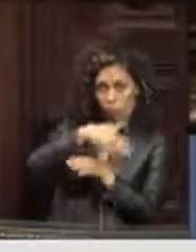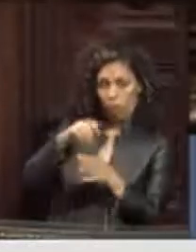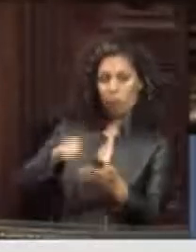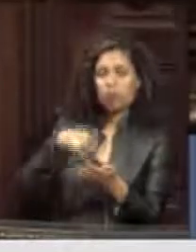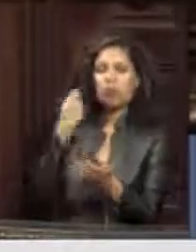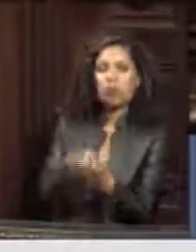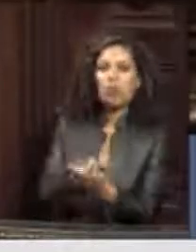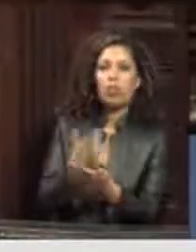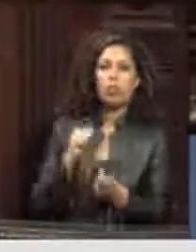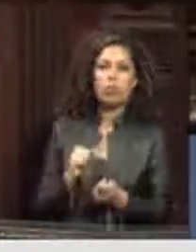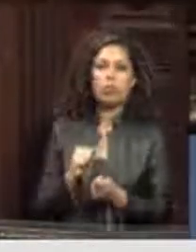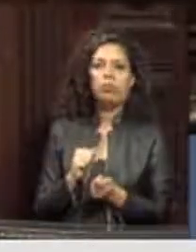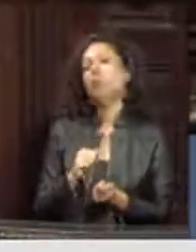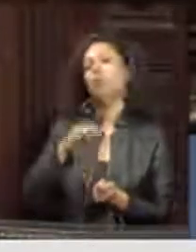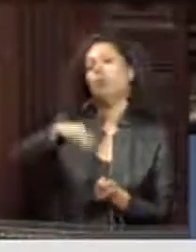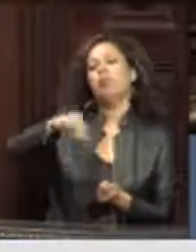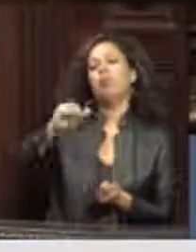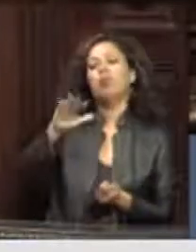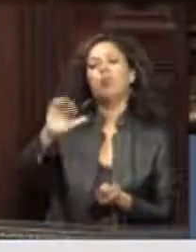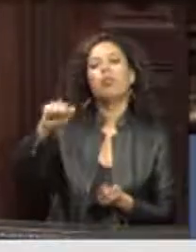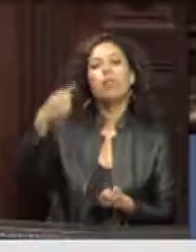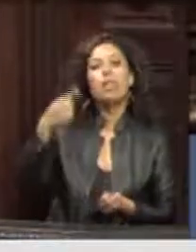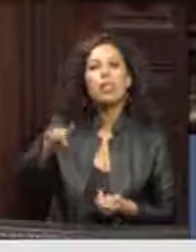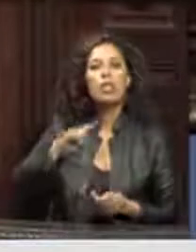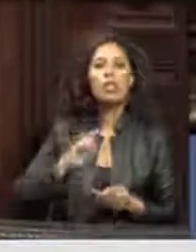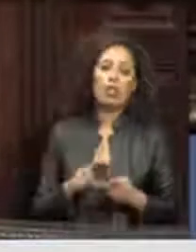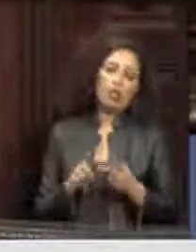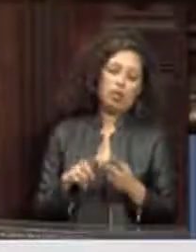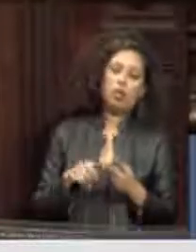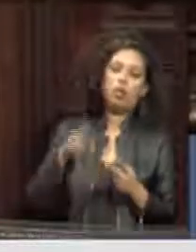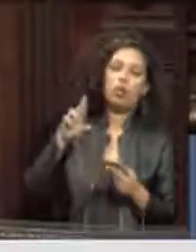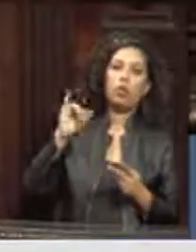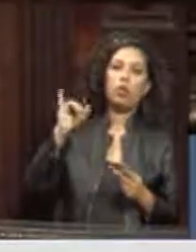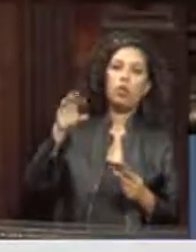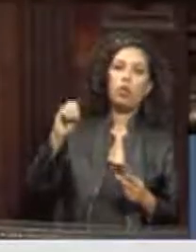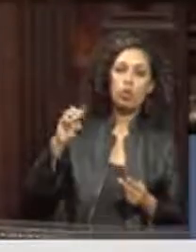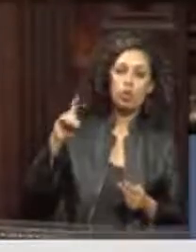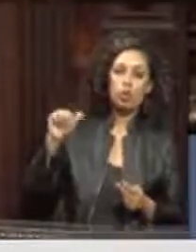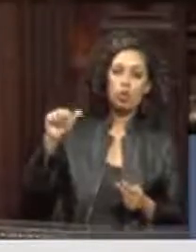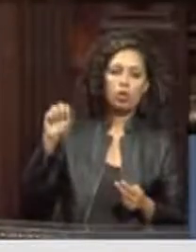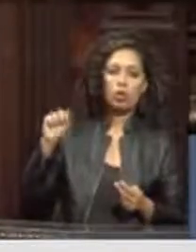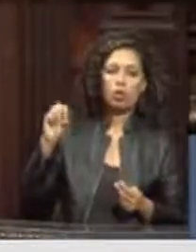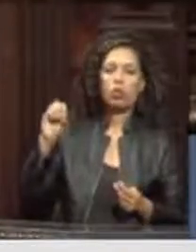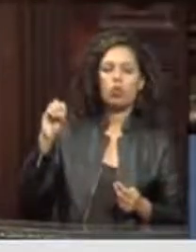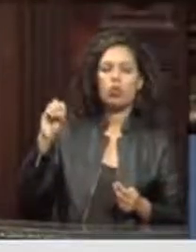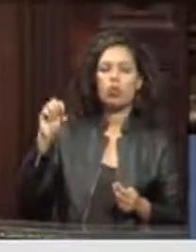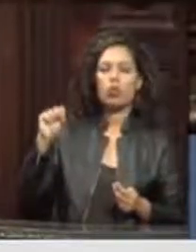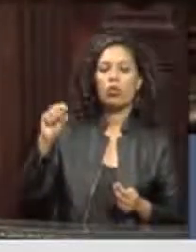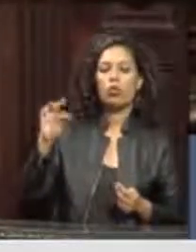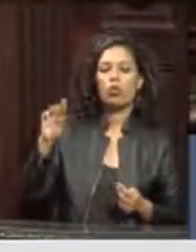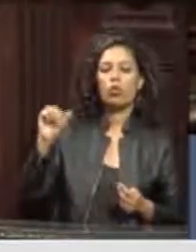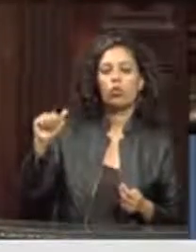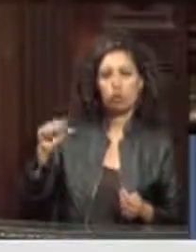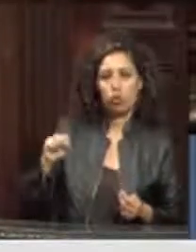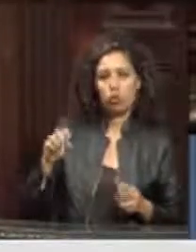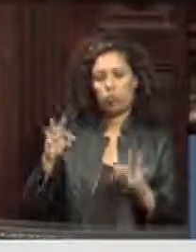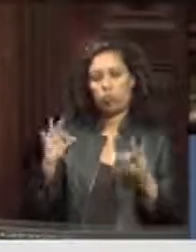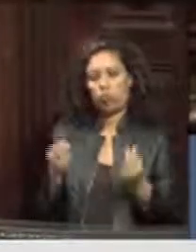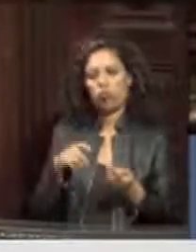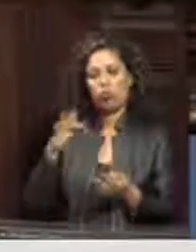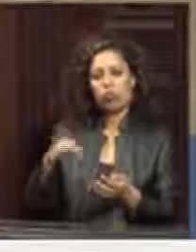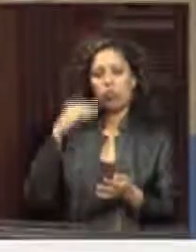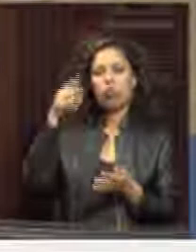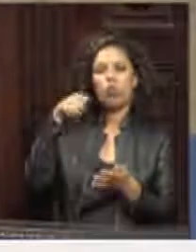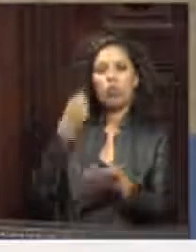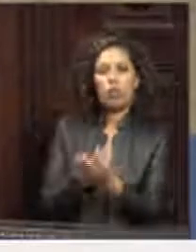com os municípios de Cabo Frio e Armação dos Búzios, deputado Jânio Mendes. Deputado Anderson Nogueira, nós